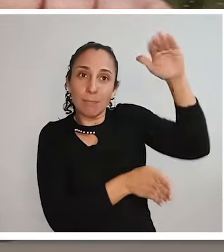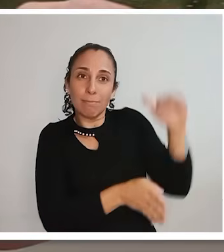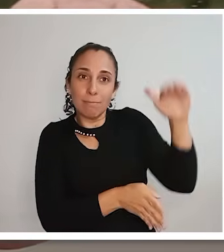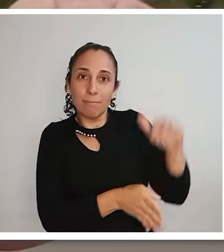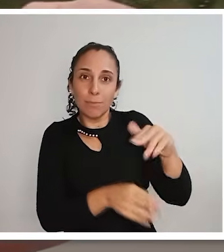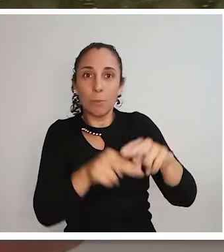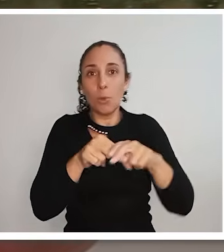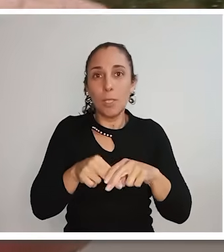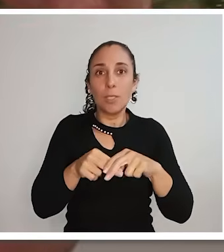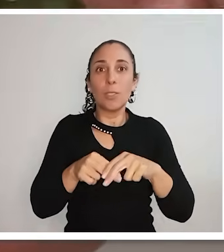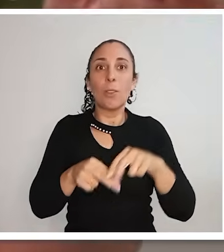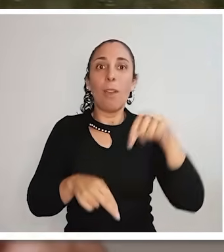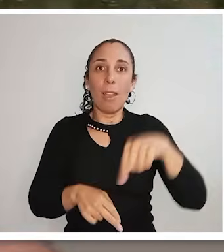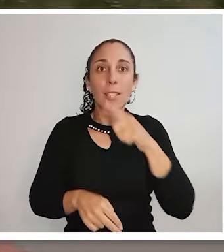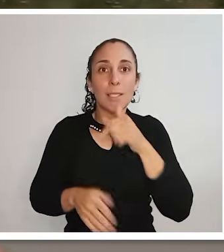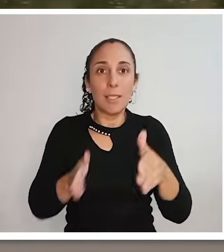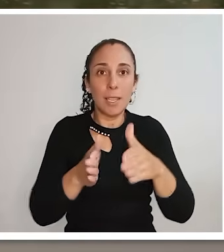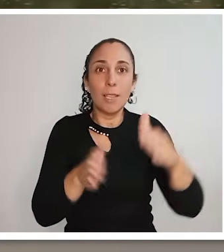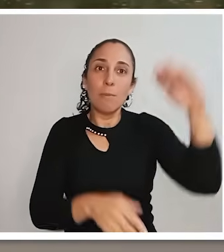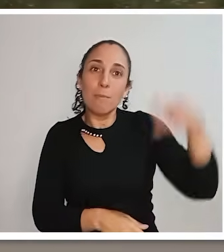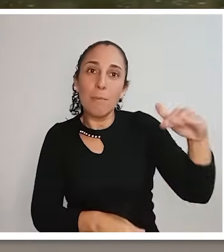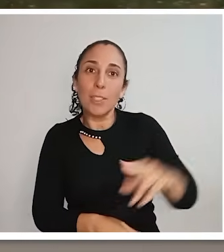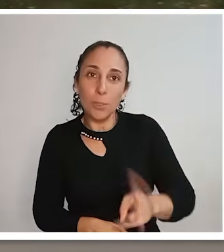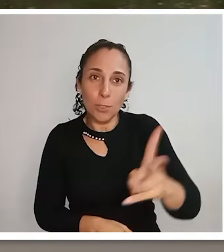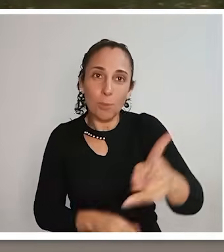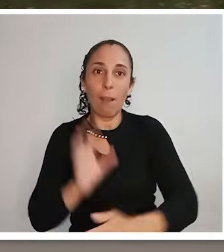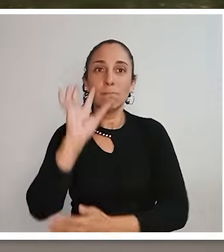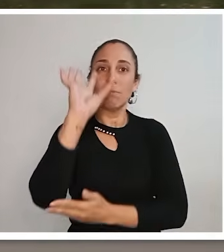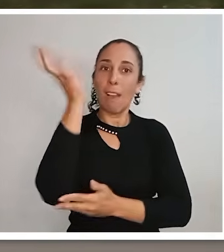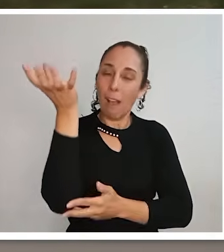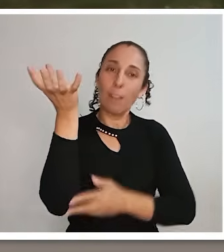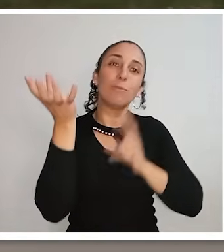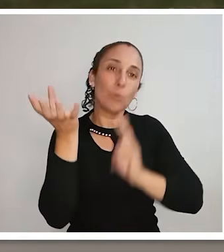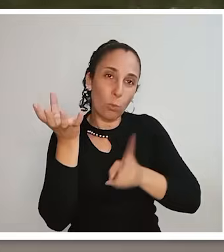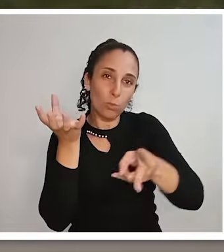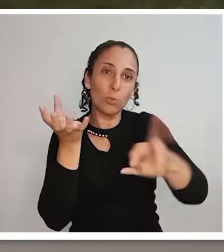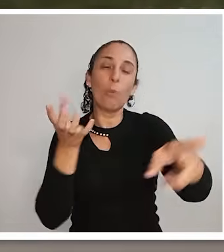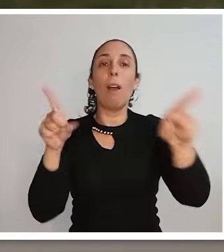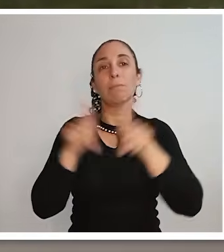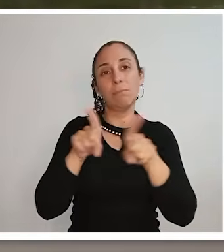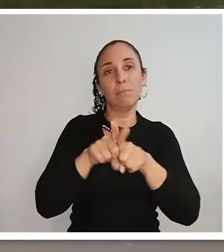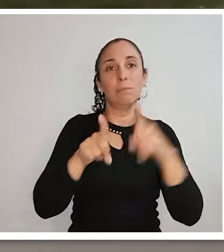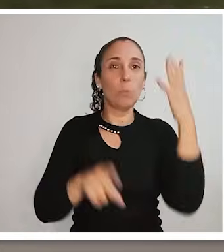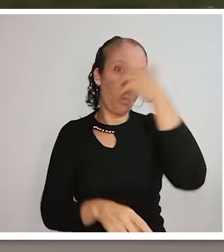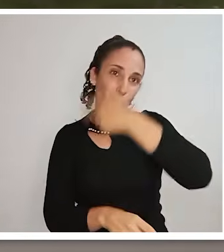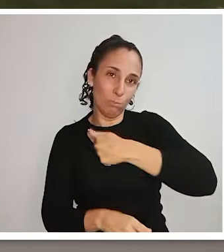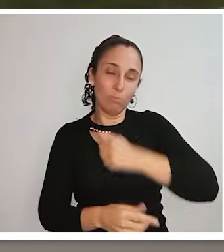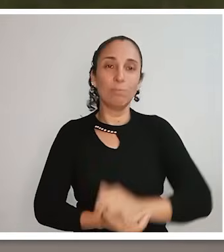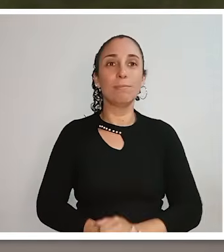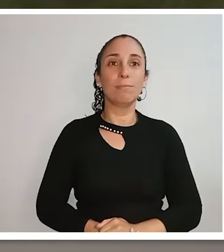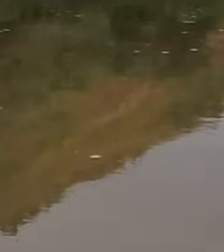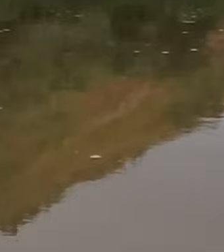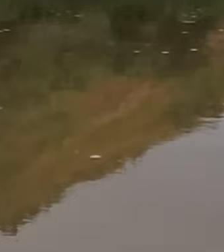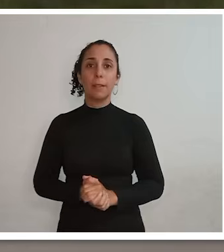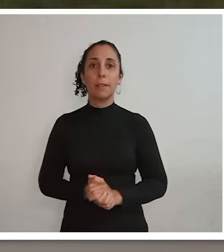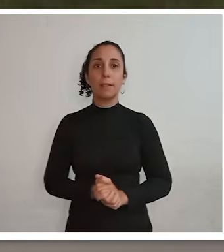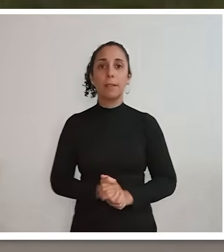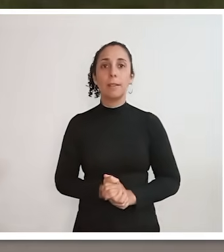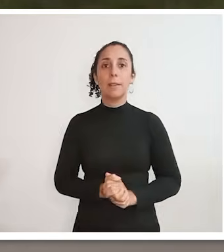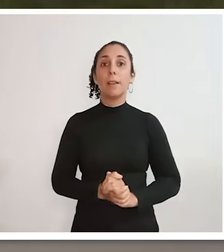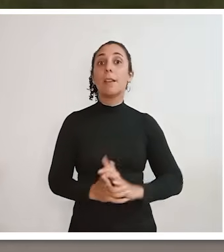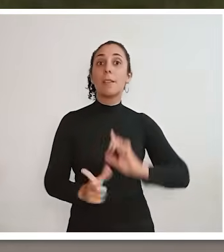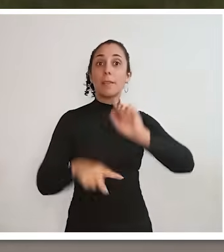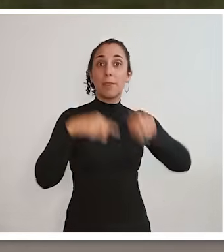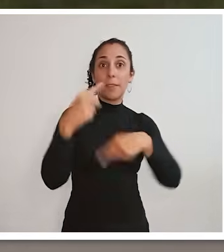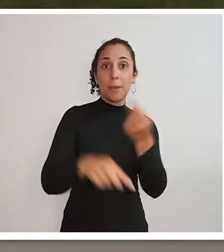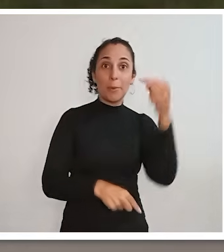diminuíram a altura da barragem. E com isso, o rio manteve essa altura e preservou esse lugar tão especial e tão bonito. Pois